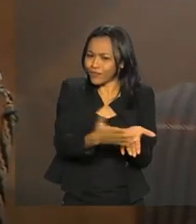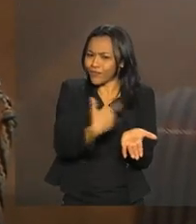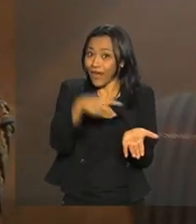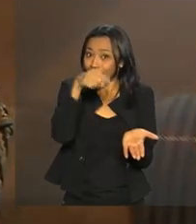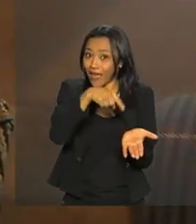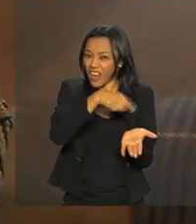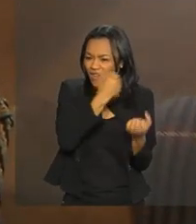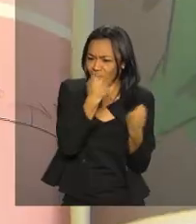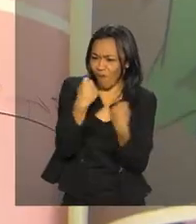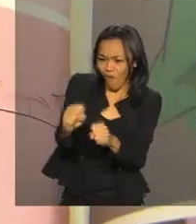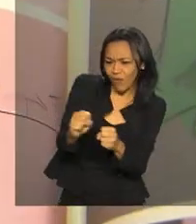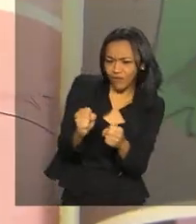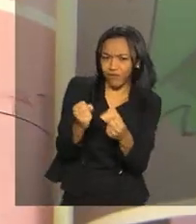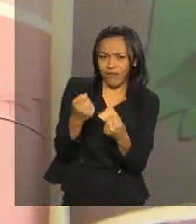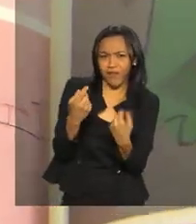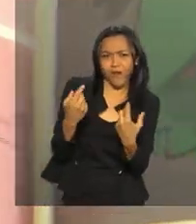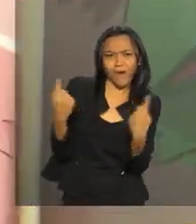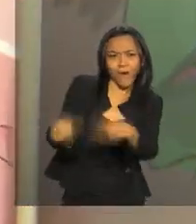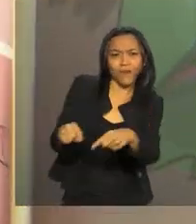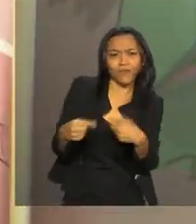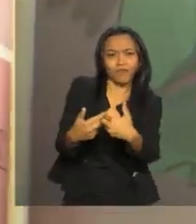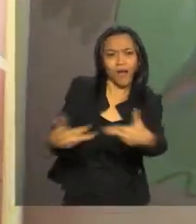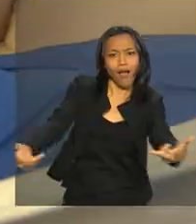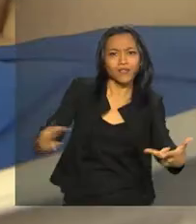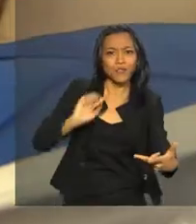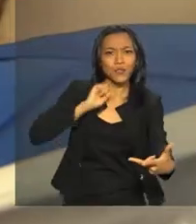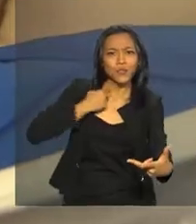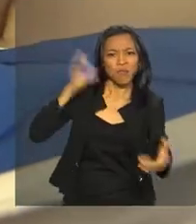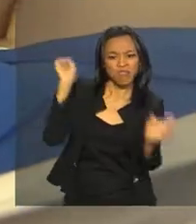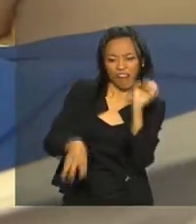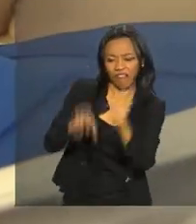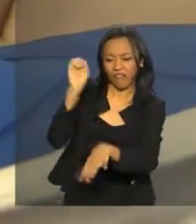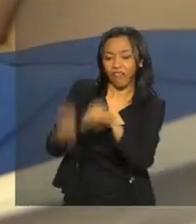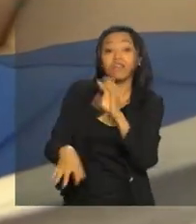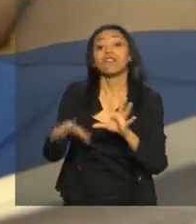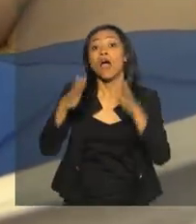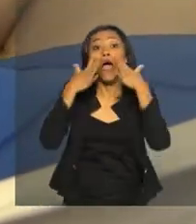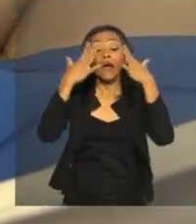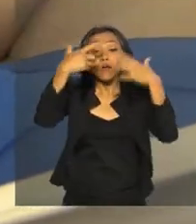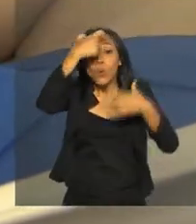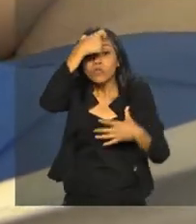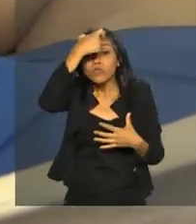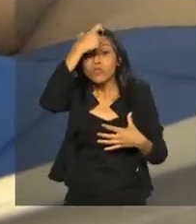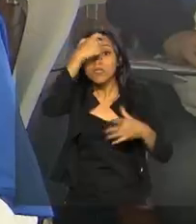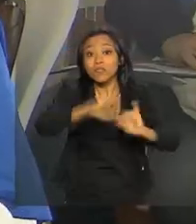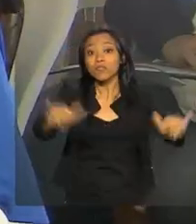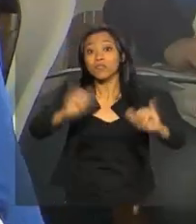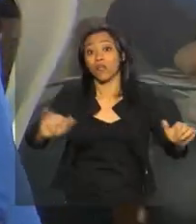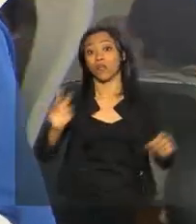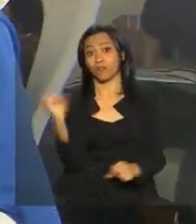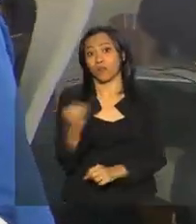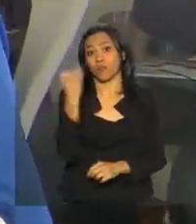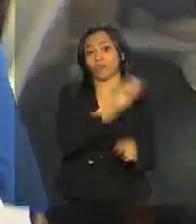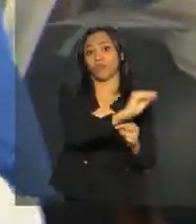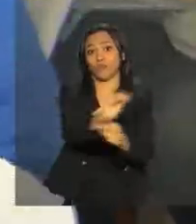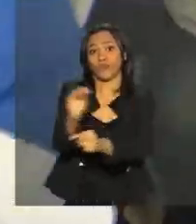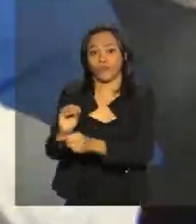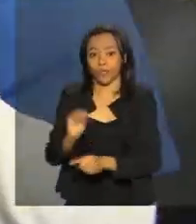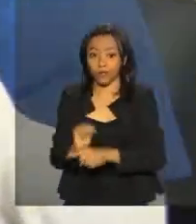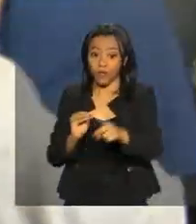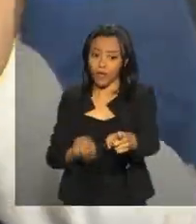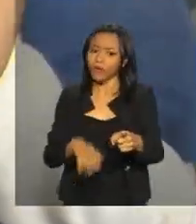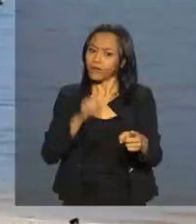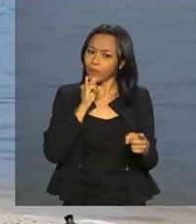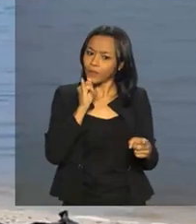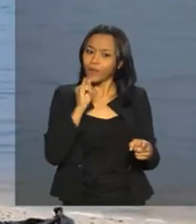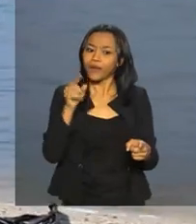os Supermacabros, com o objetivo de conscientizar as pessoas para a importância da preservação ambiental. A cartilha traz o exemplo